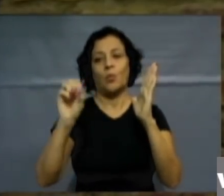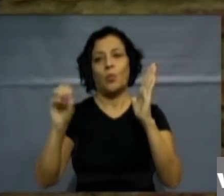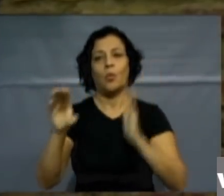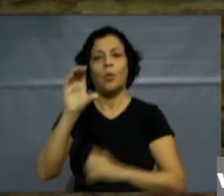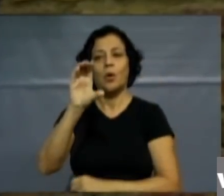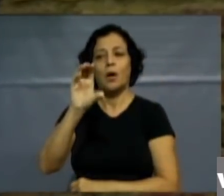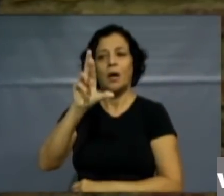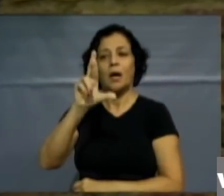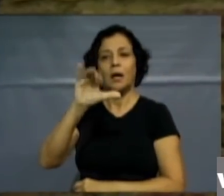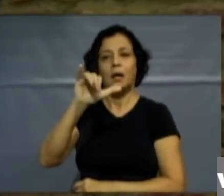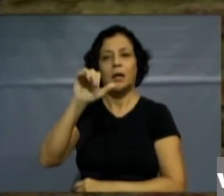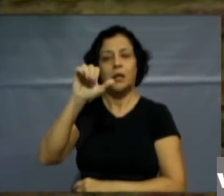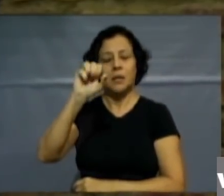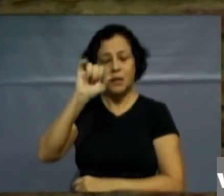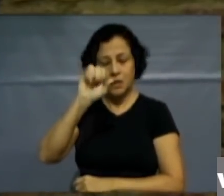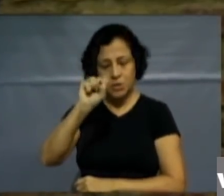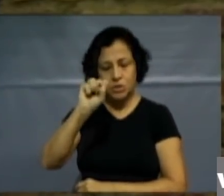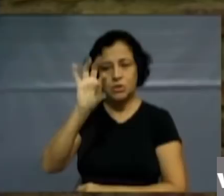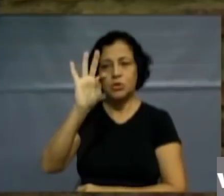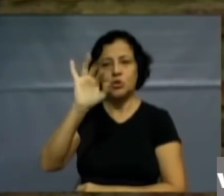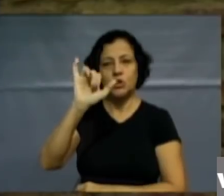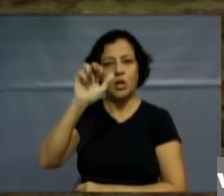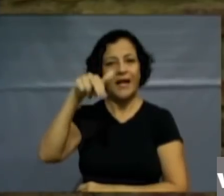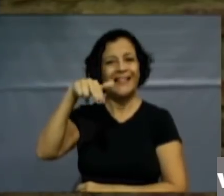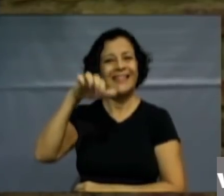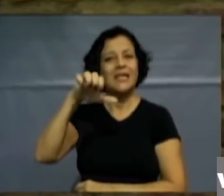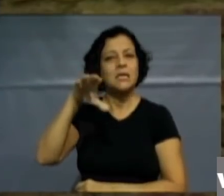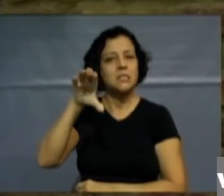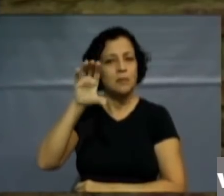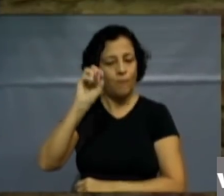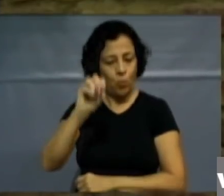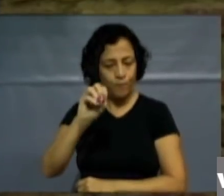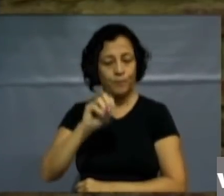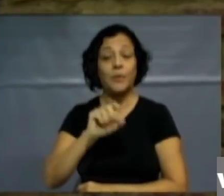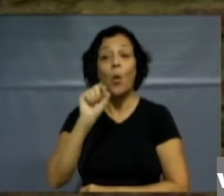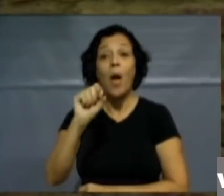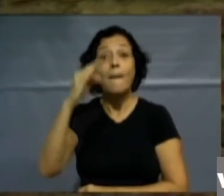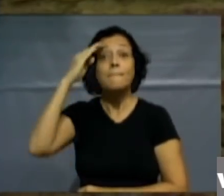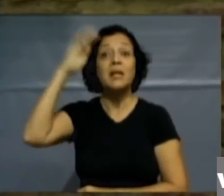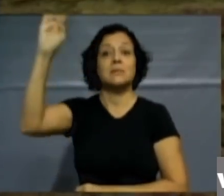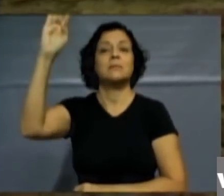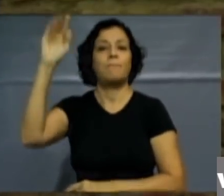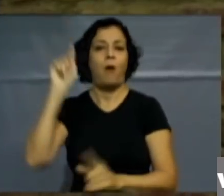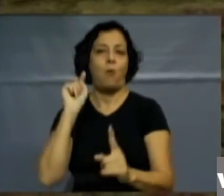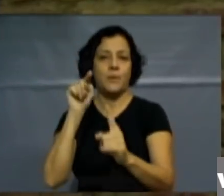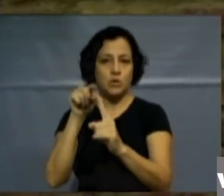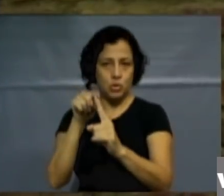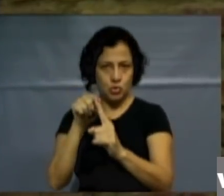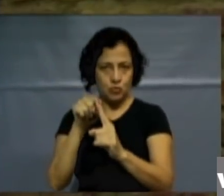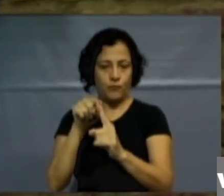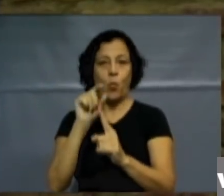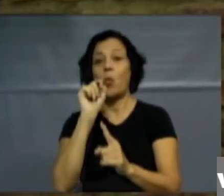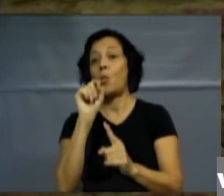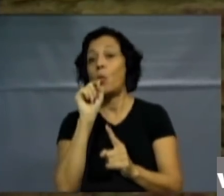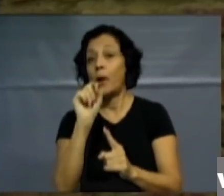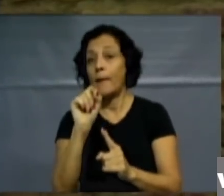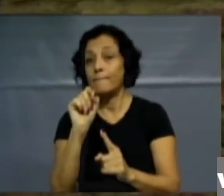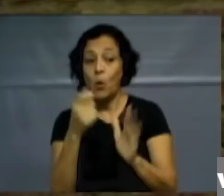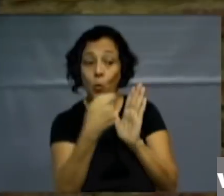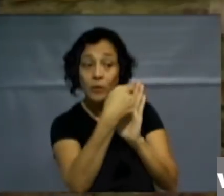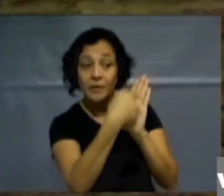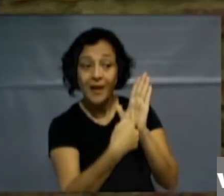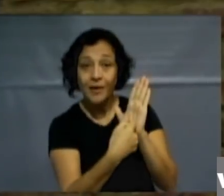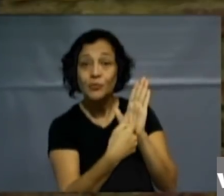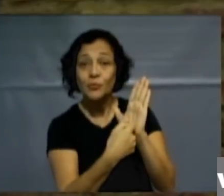Essa era uma das principais características. Então, falando em bordões populares, ele ia resolver